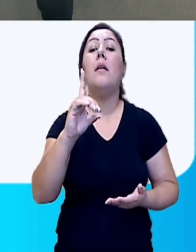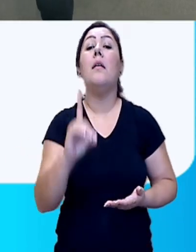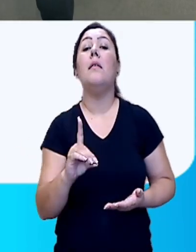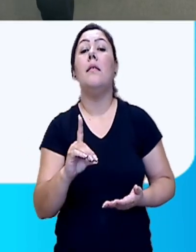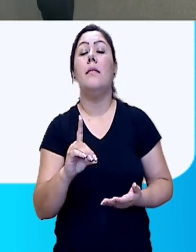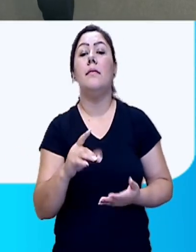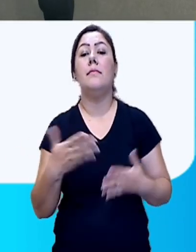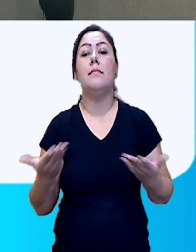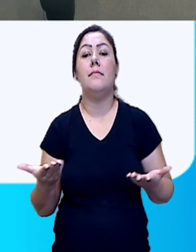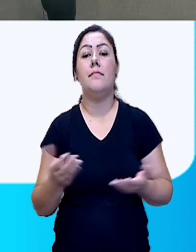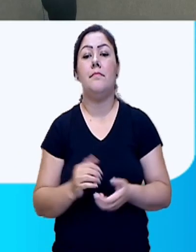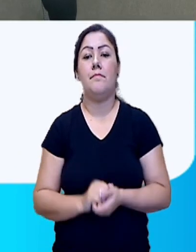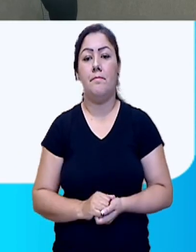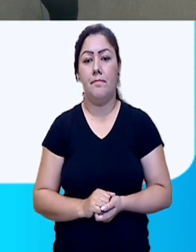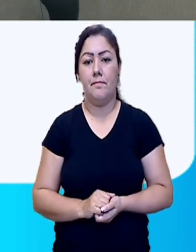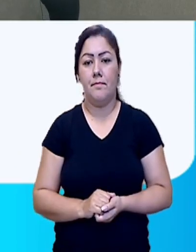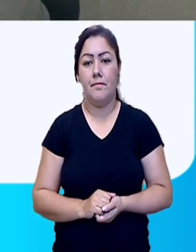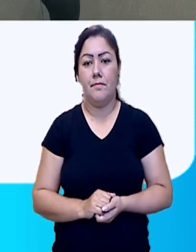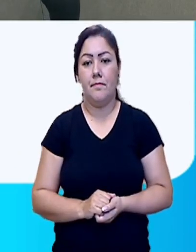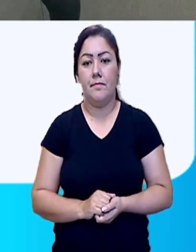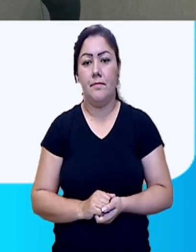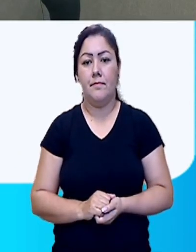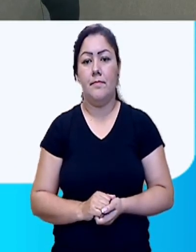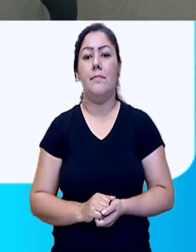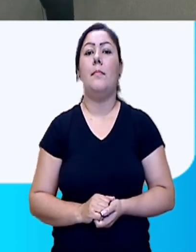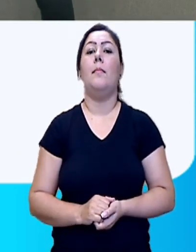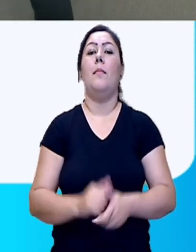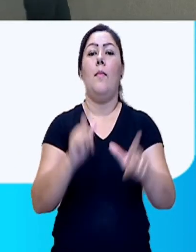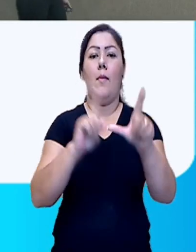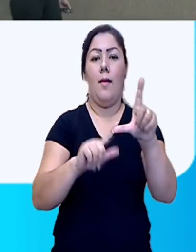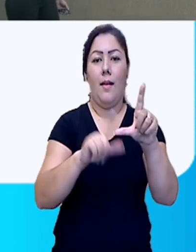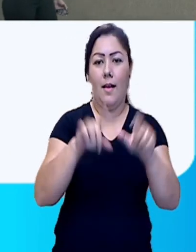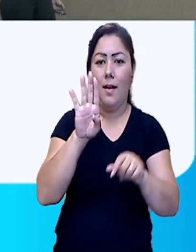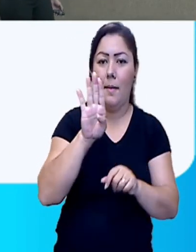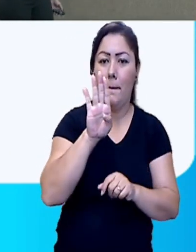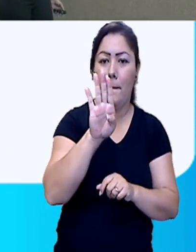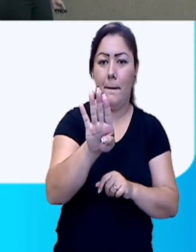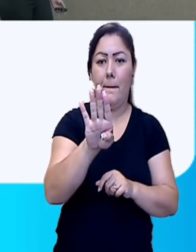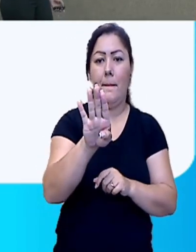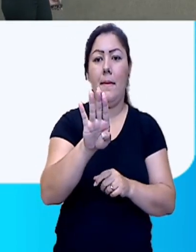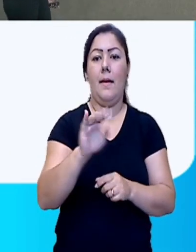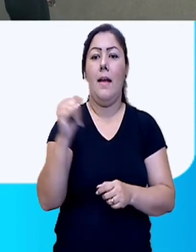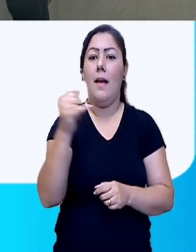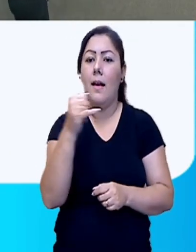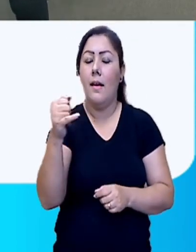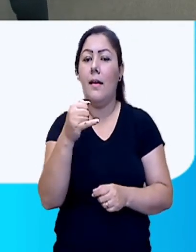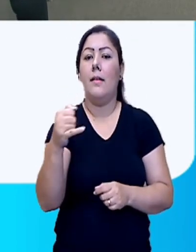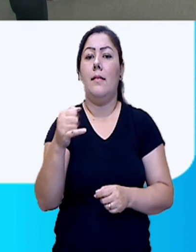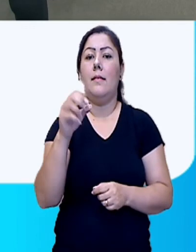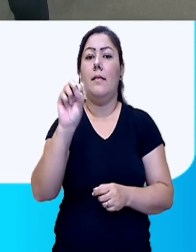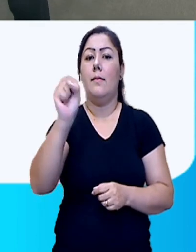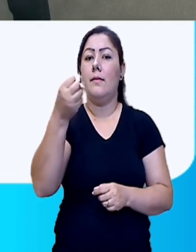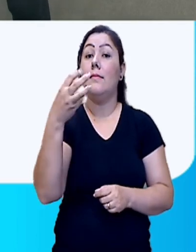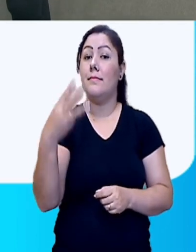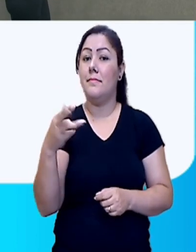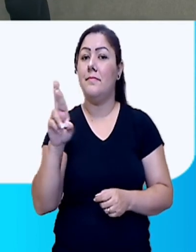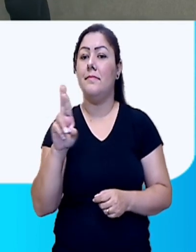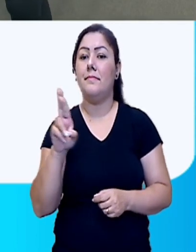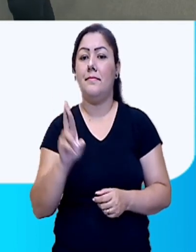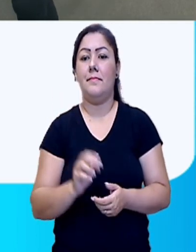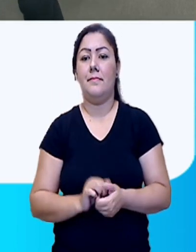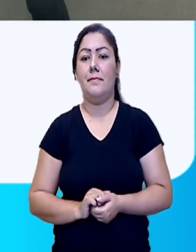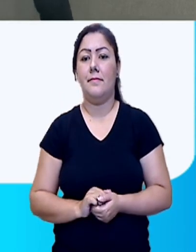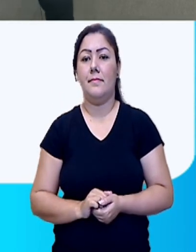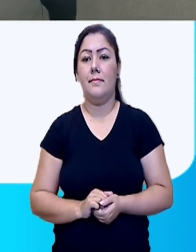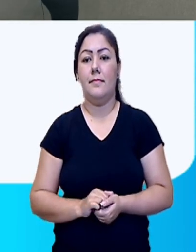em 83, é essa aqui, né? Letra B. Disso aqui que eu quero mostrar para vocês é